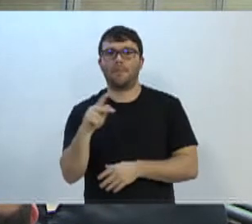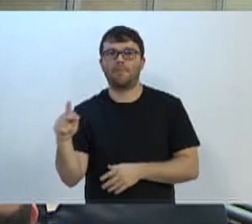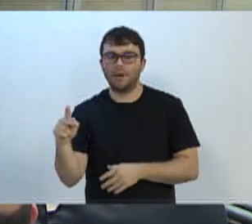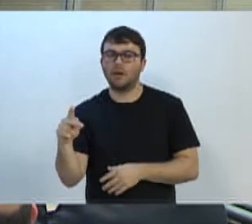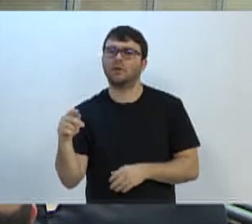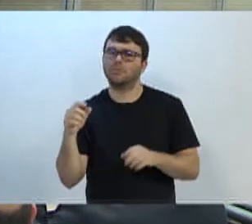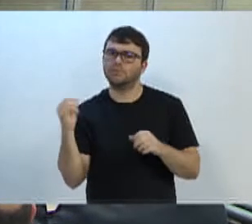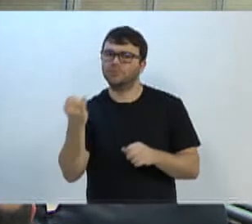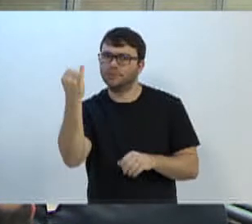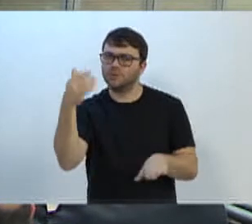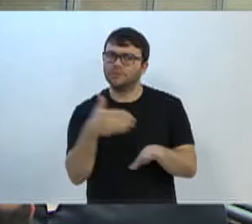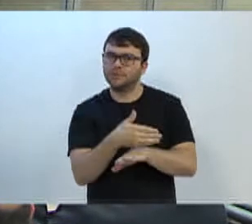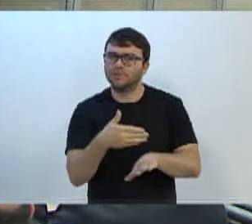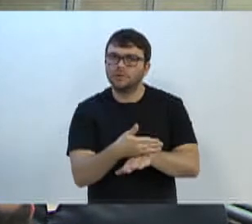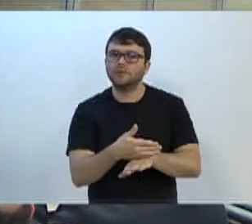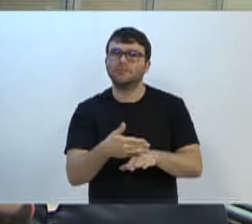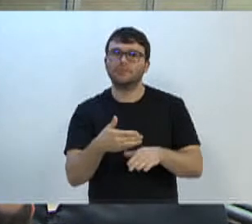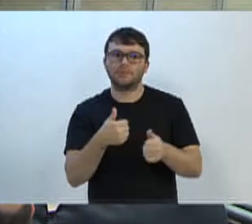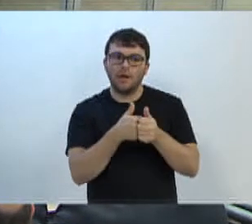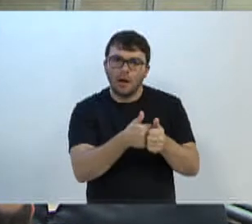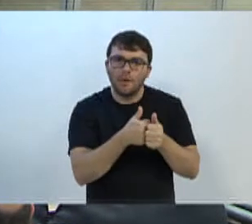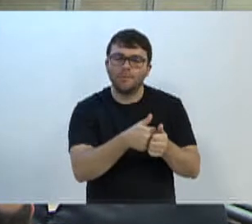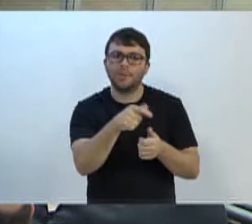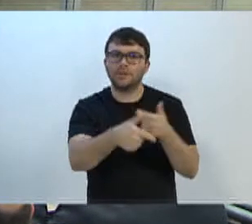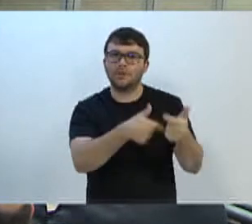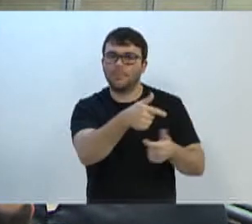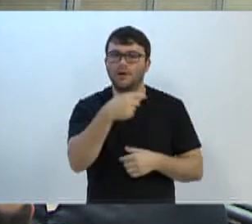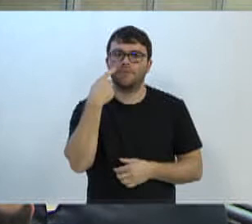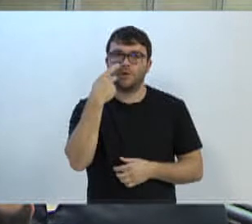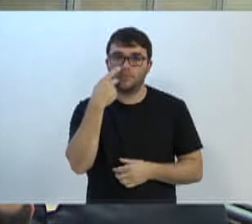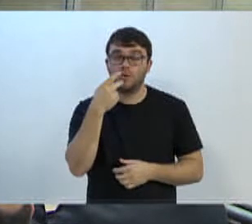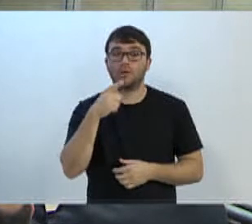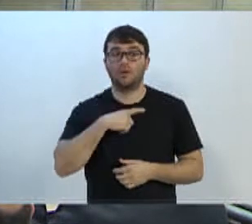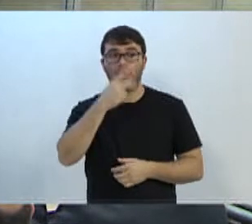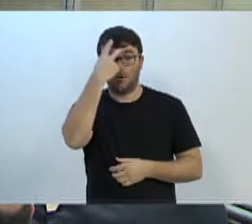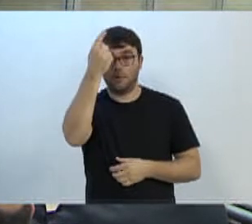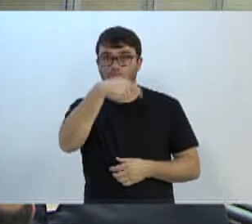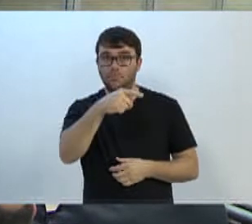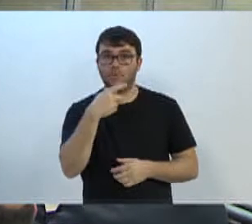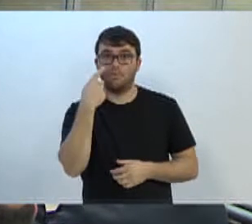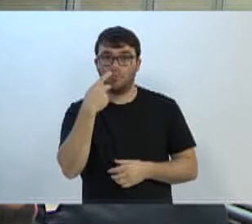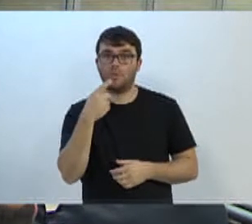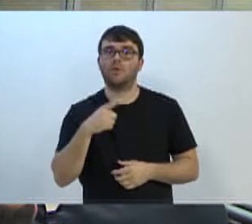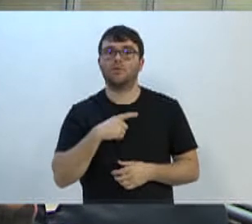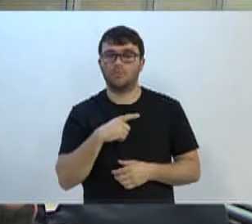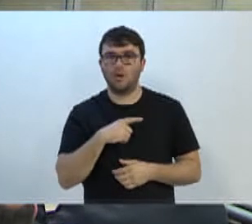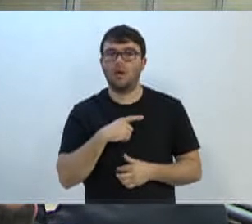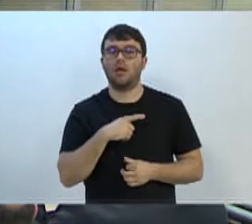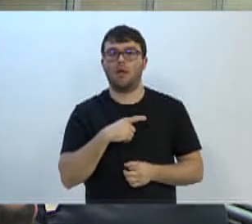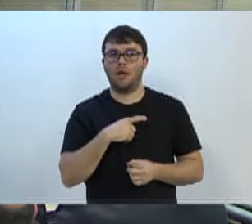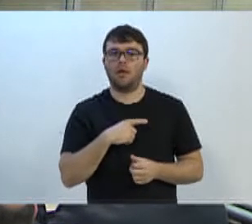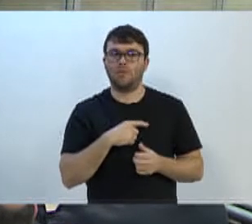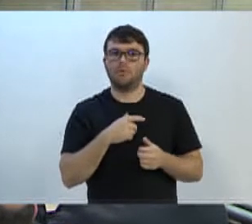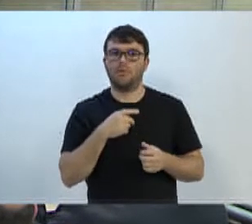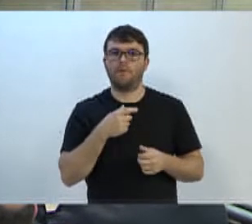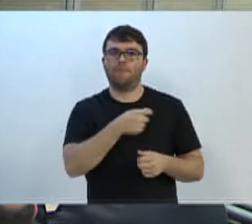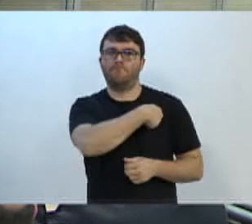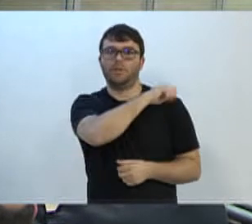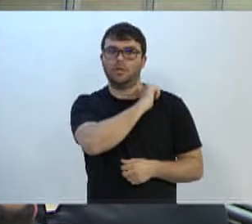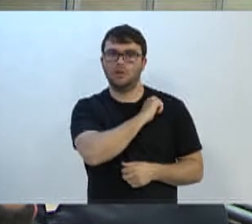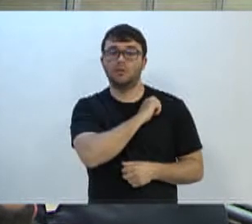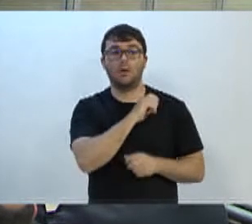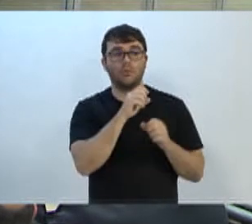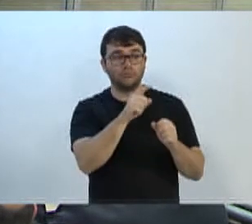importante que também acompanha o trabalho de vereadores tem muito Vereador aqui que fiscaliza se acompanha há 10 anos a política pode acompanhar o trabalho da Câmara de Vereadores